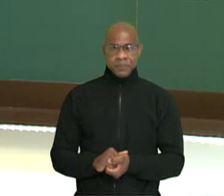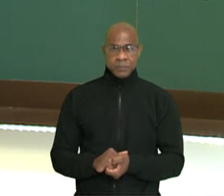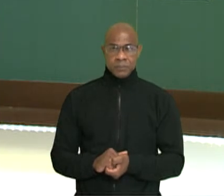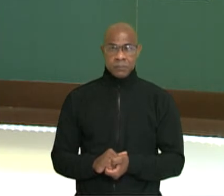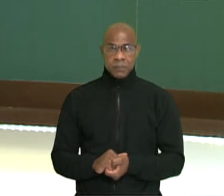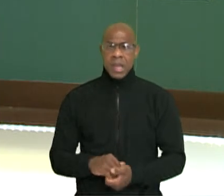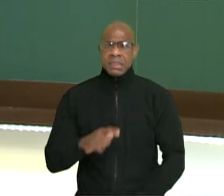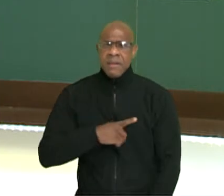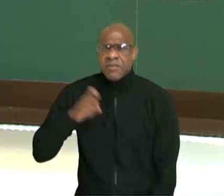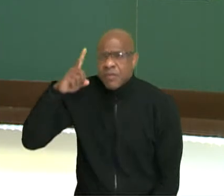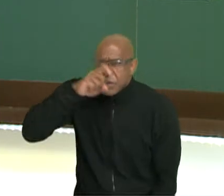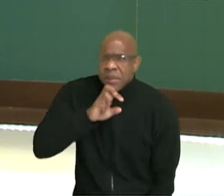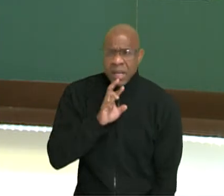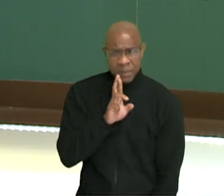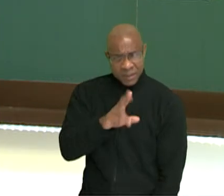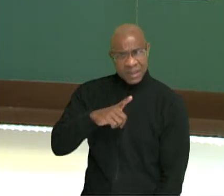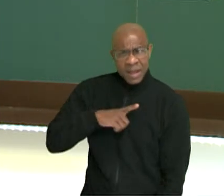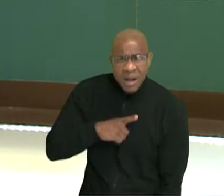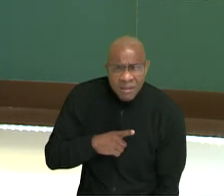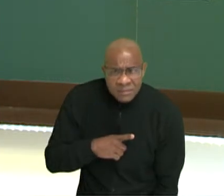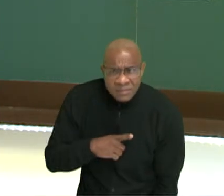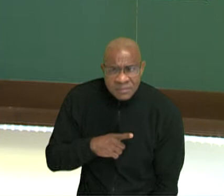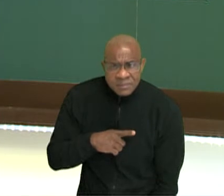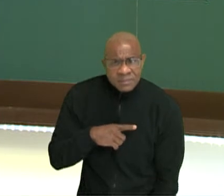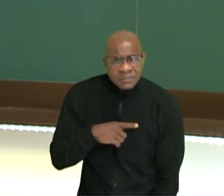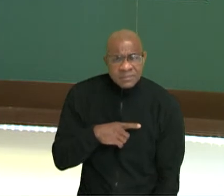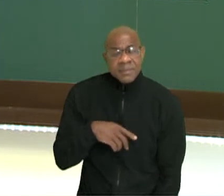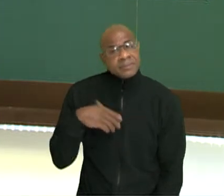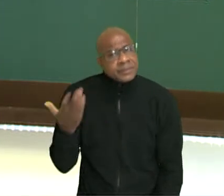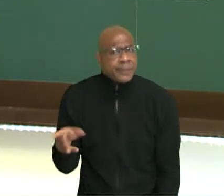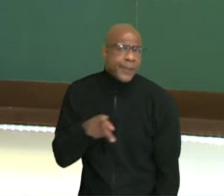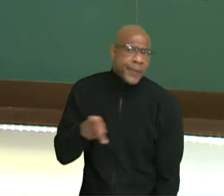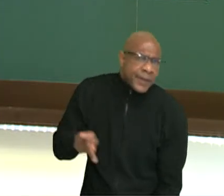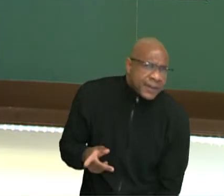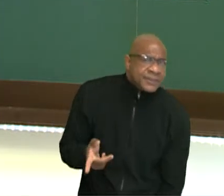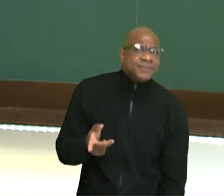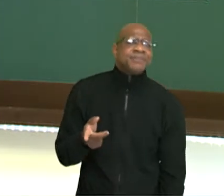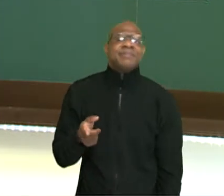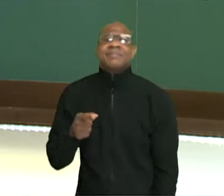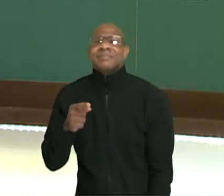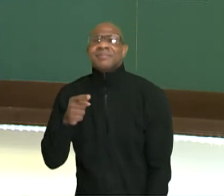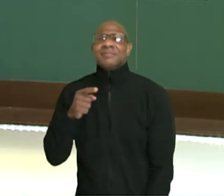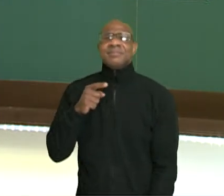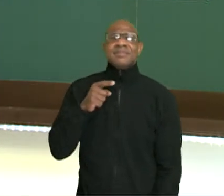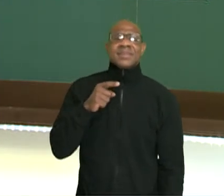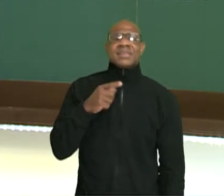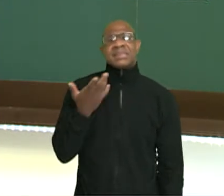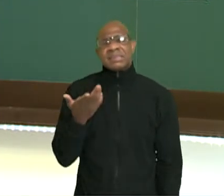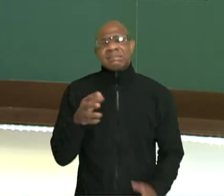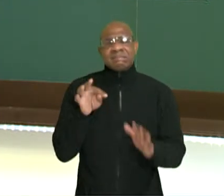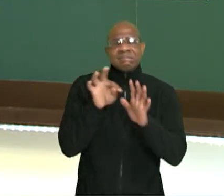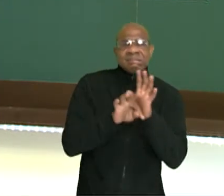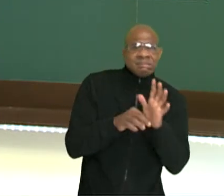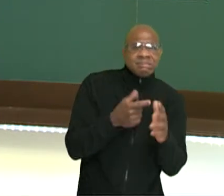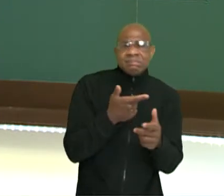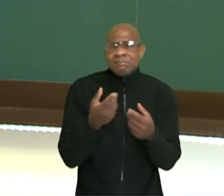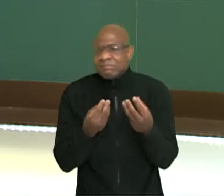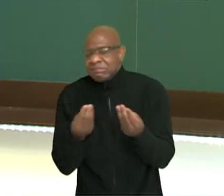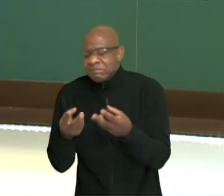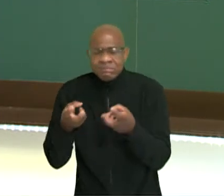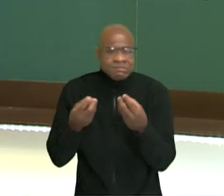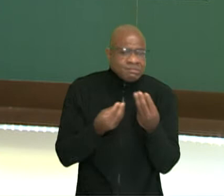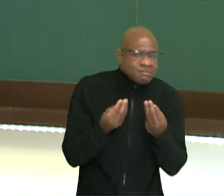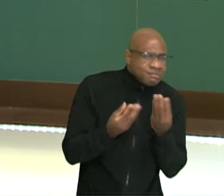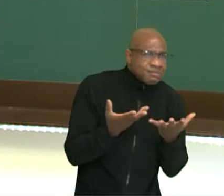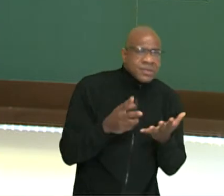Teve dificuldade para responder? Então, professora, é porque não ficou o texto ali. Pois é, então nós vamos conferir agora e ver se